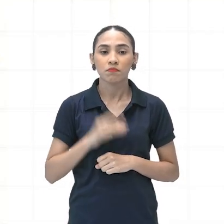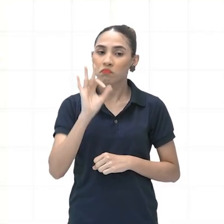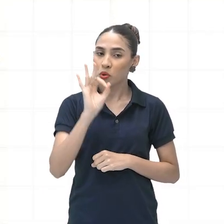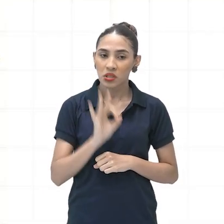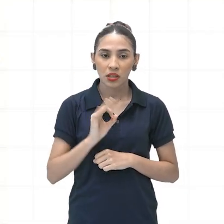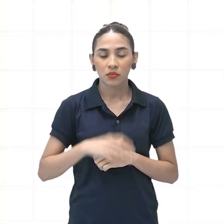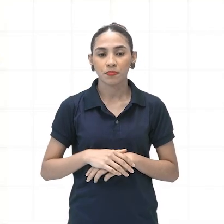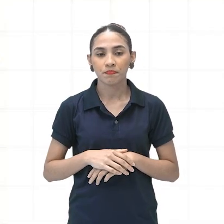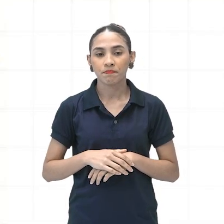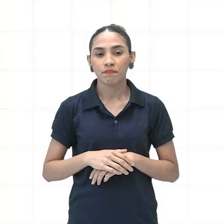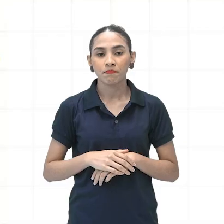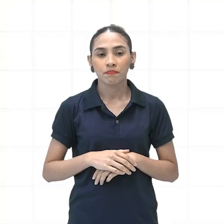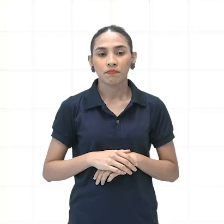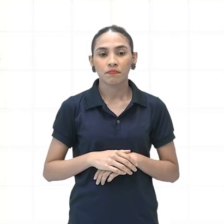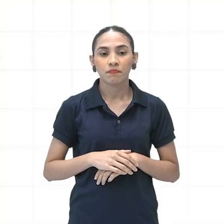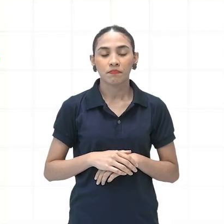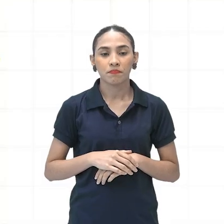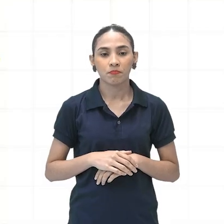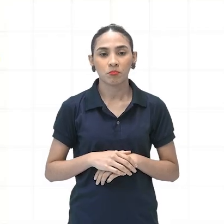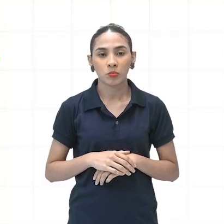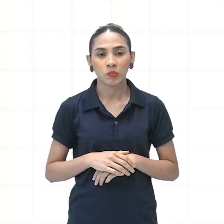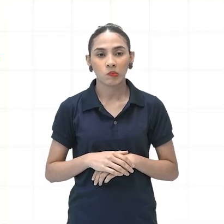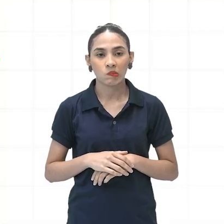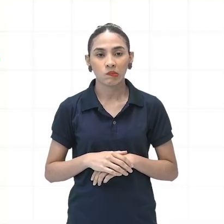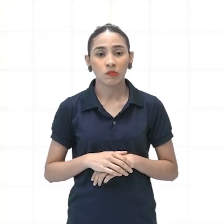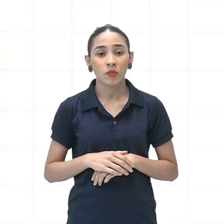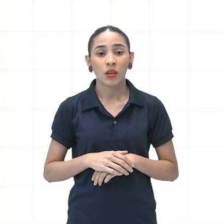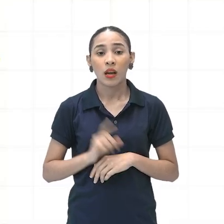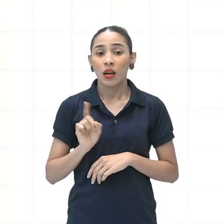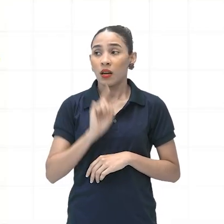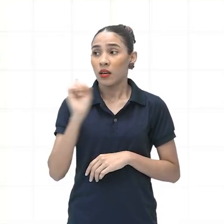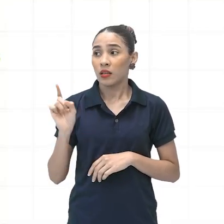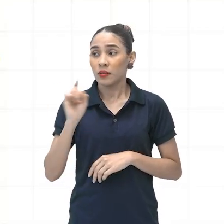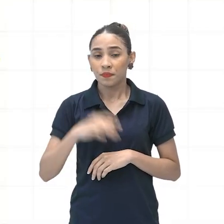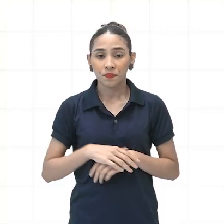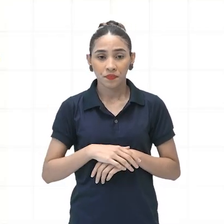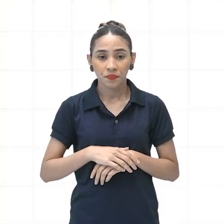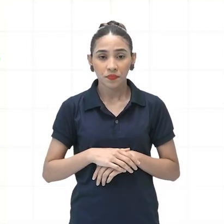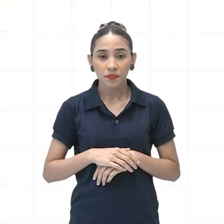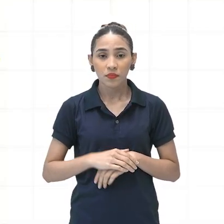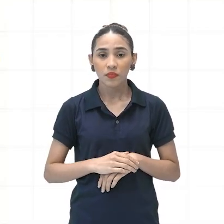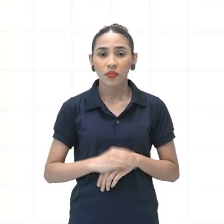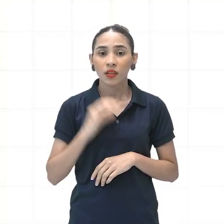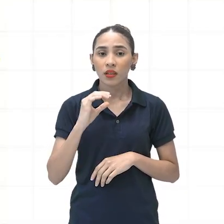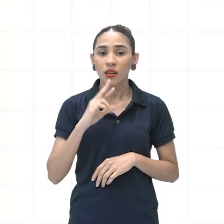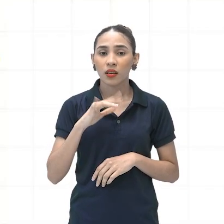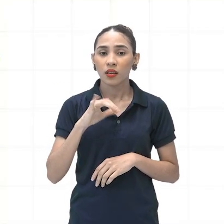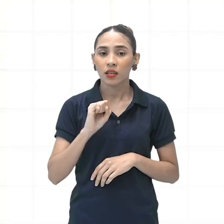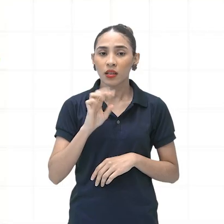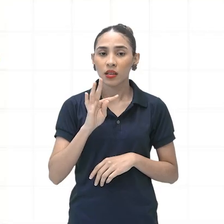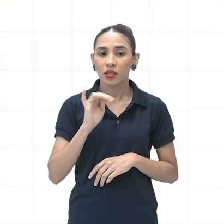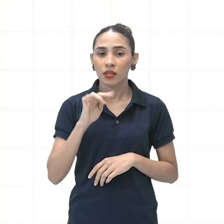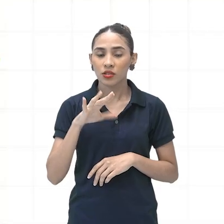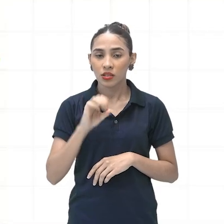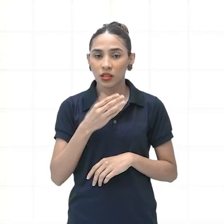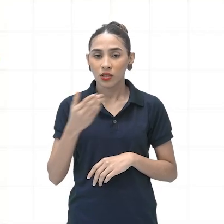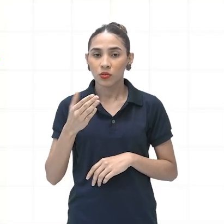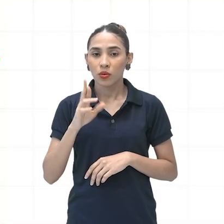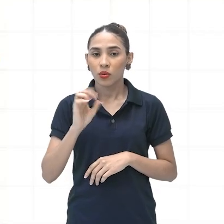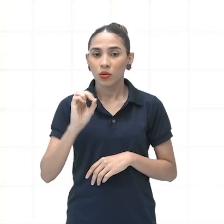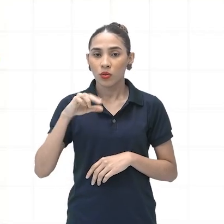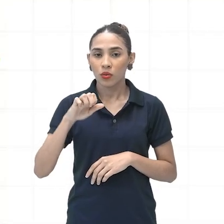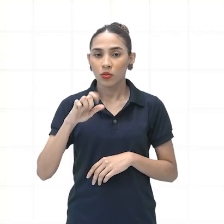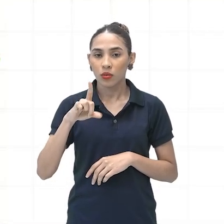91%, né? De 0 a 100, 91%. Já aqui, ó, do Cristiano Ronaldo, é